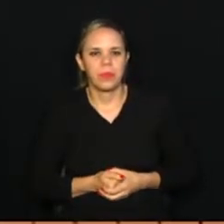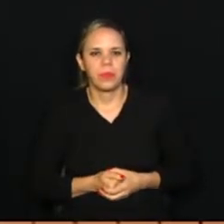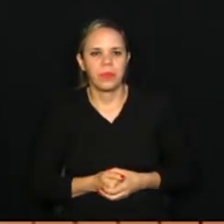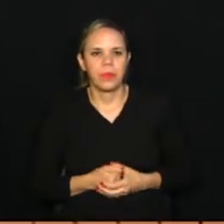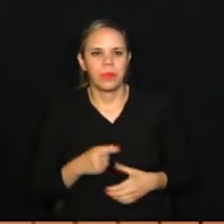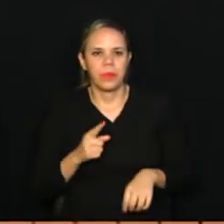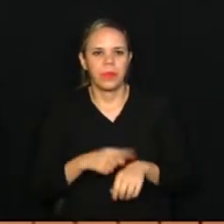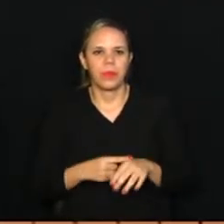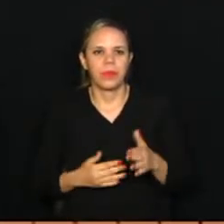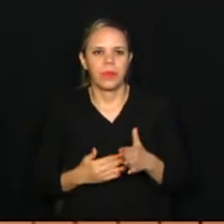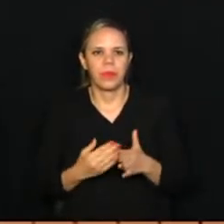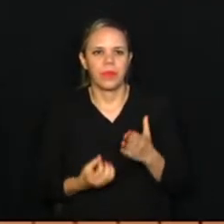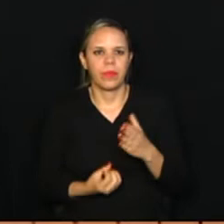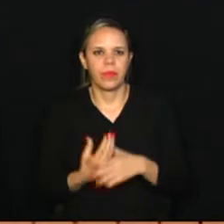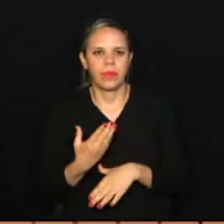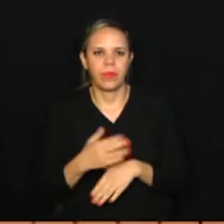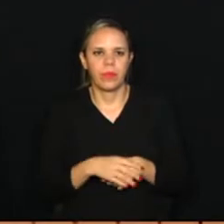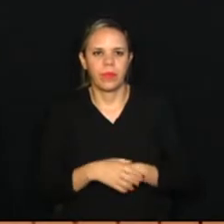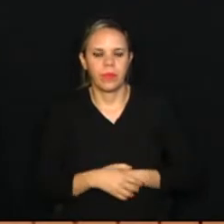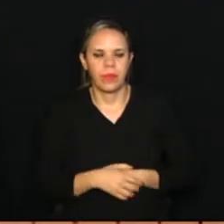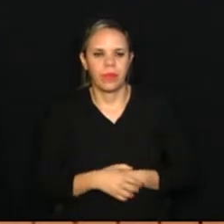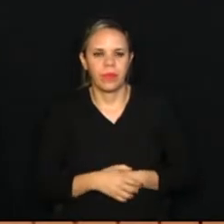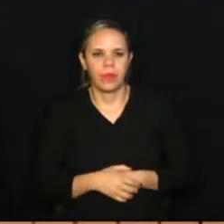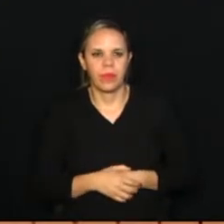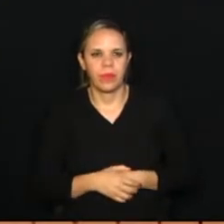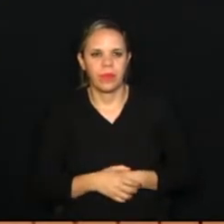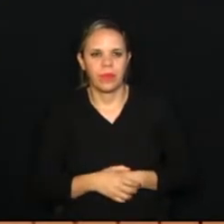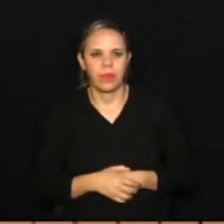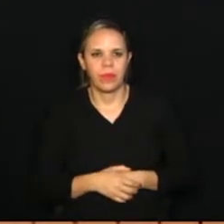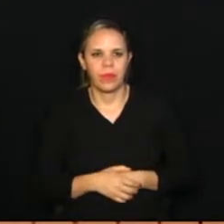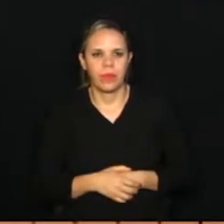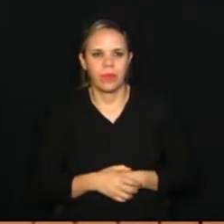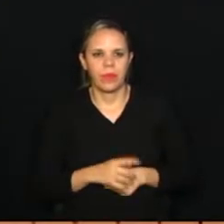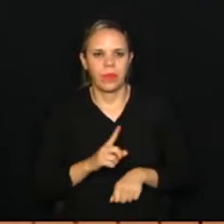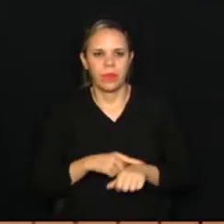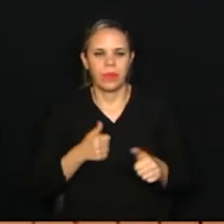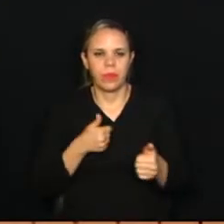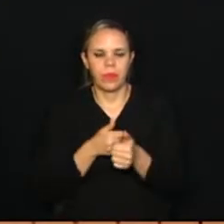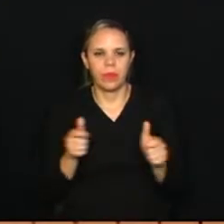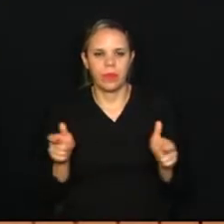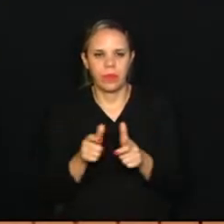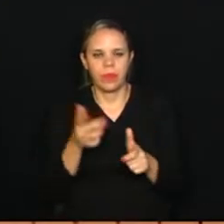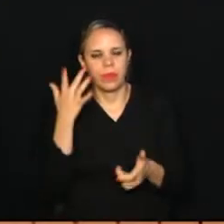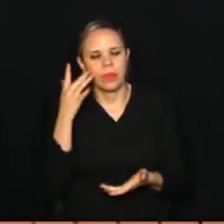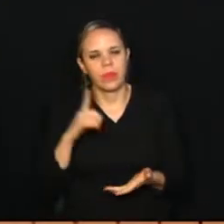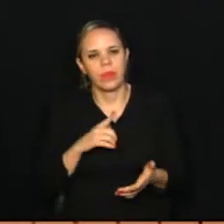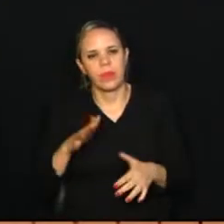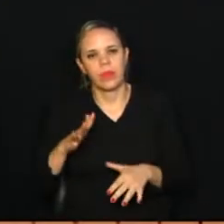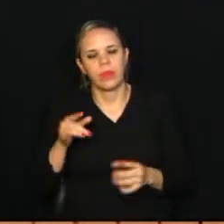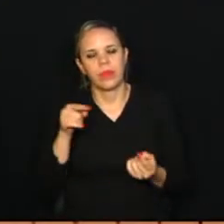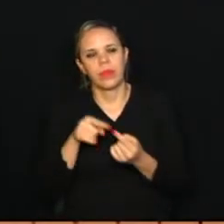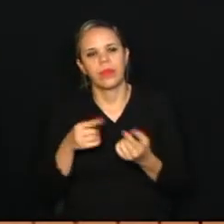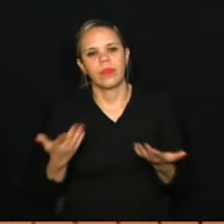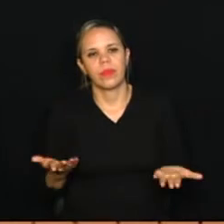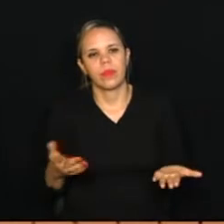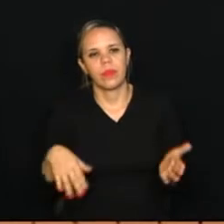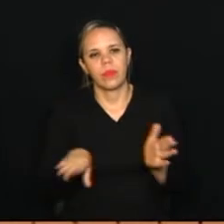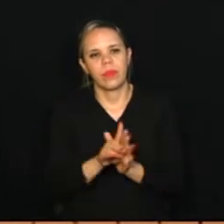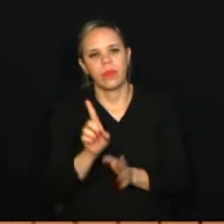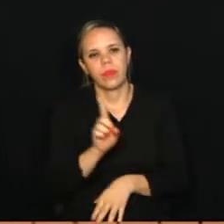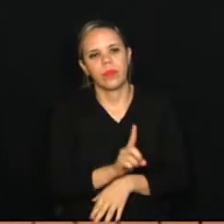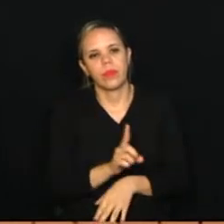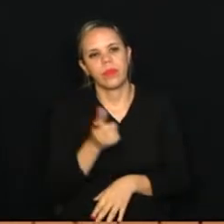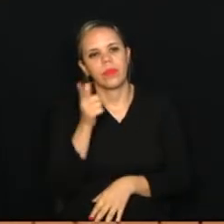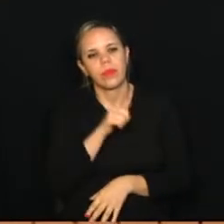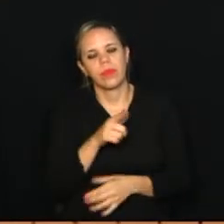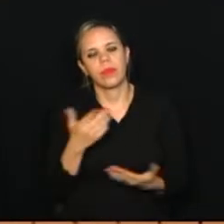prazo para que isso aconteça? No curto e médio prazo, assim, existe uma meta para que a gente chegue